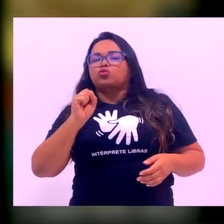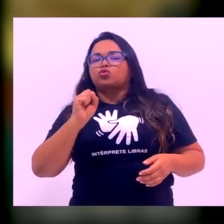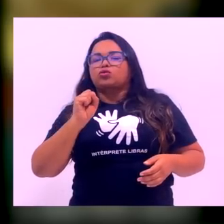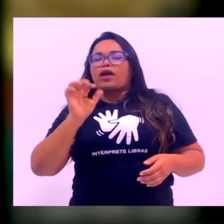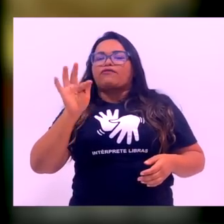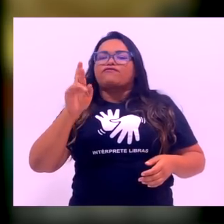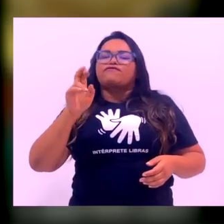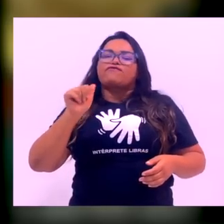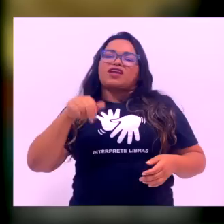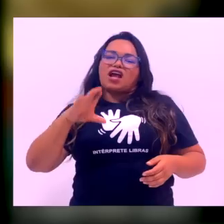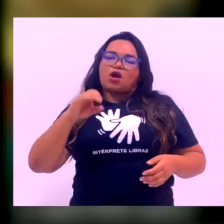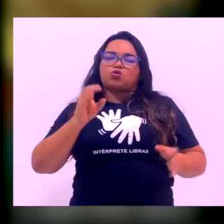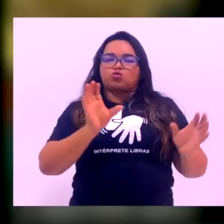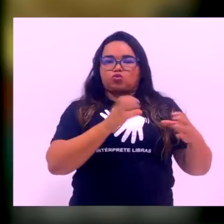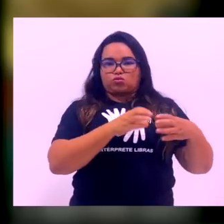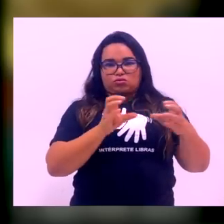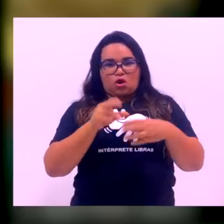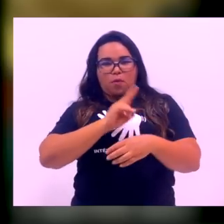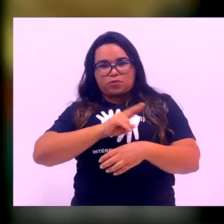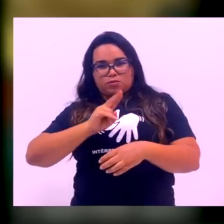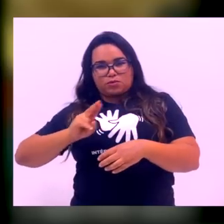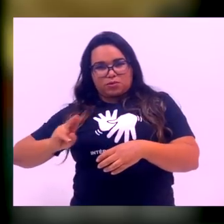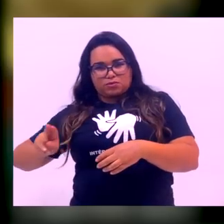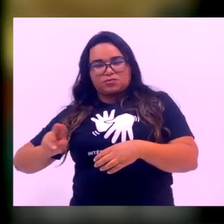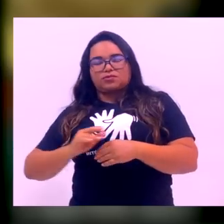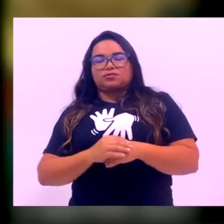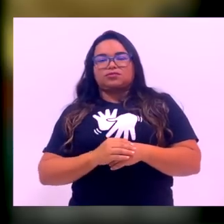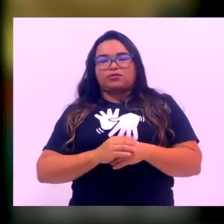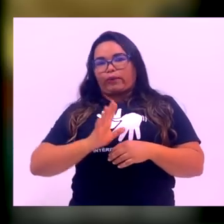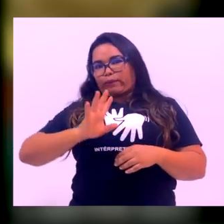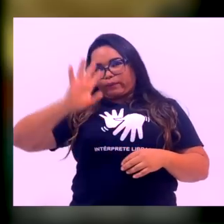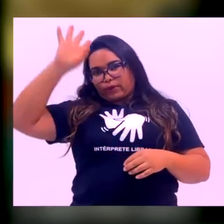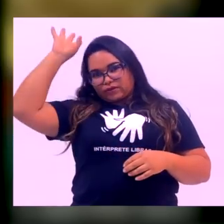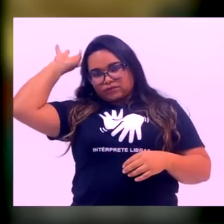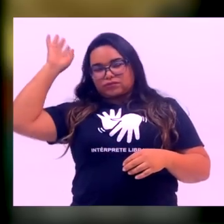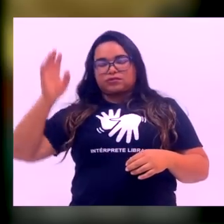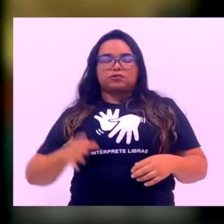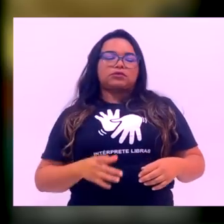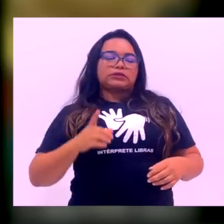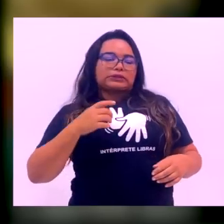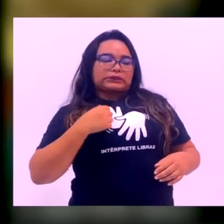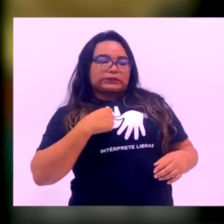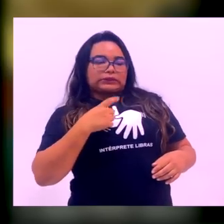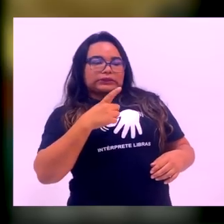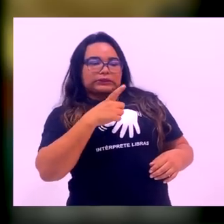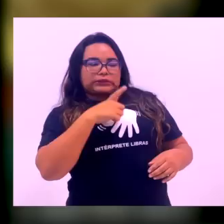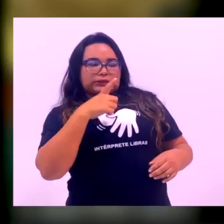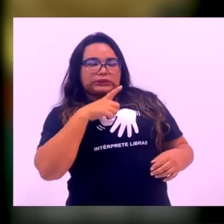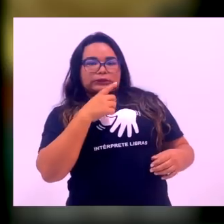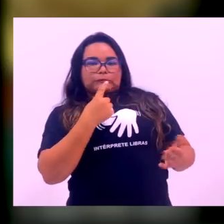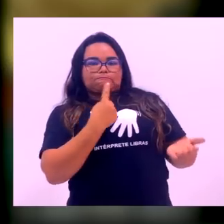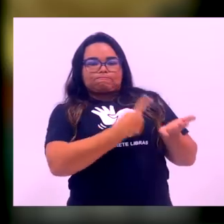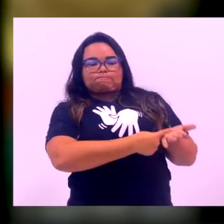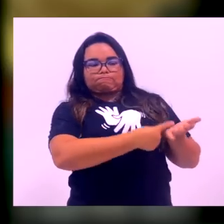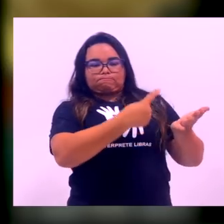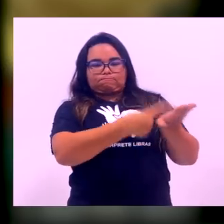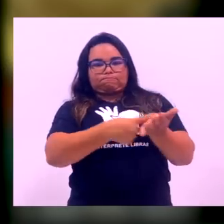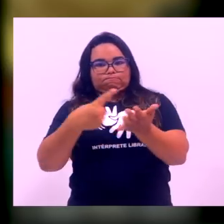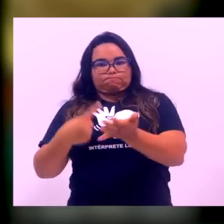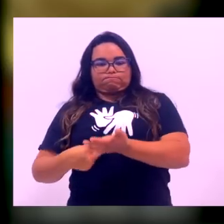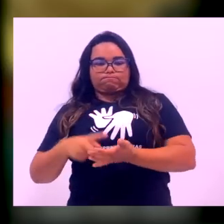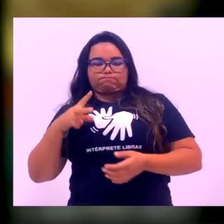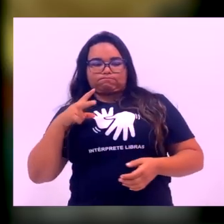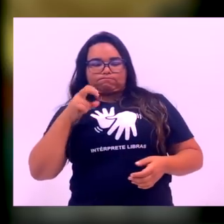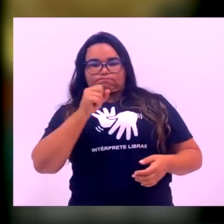os burgundos, e os francos, e os anglo-saxões, e os romanos tiveram uma